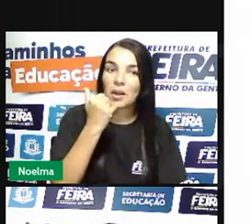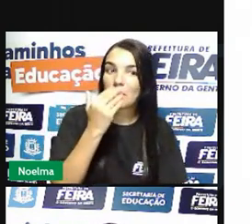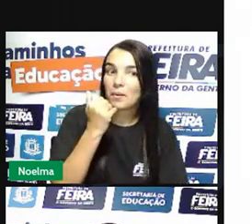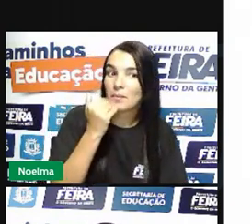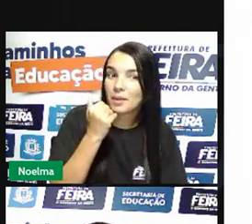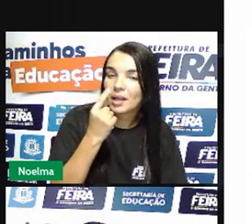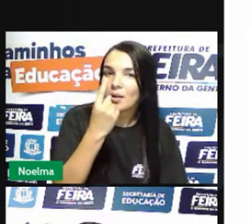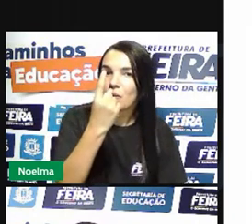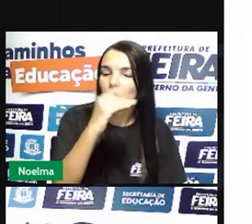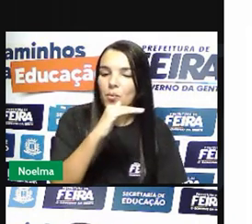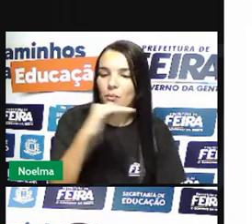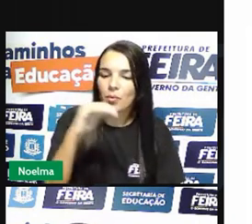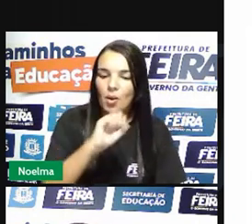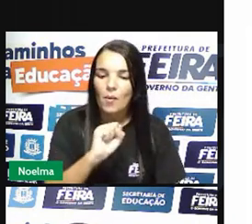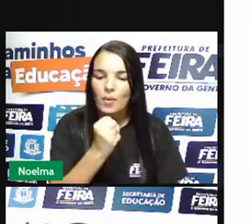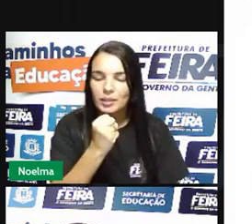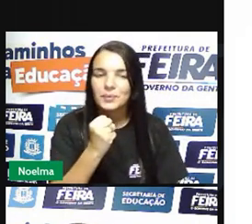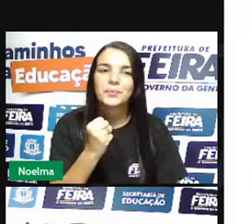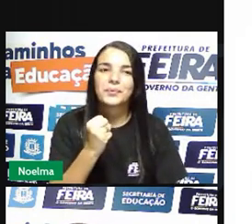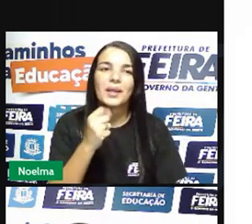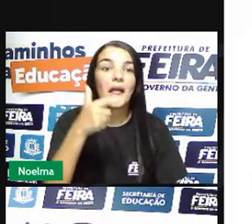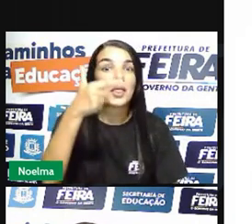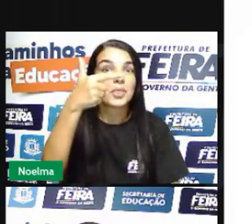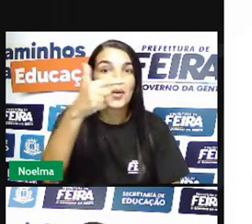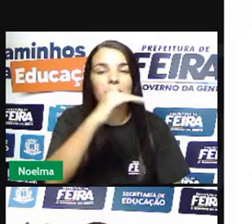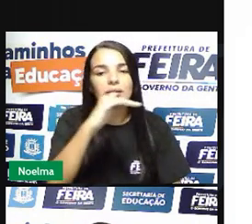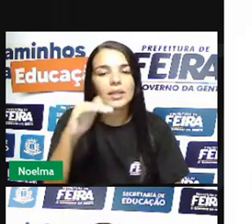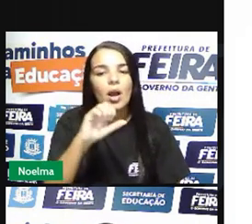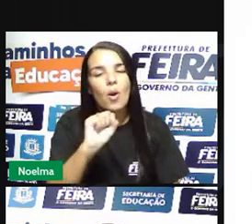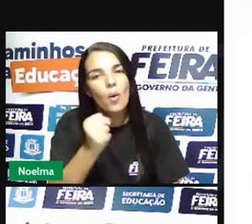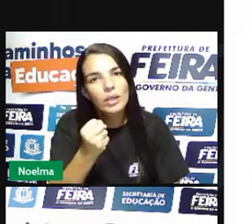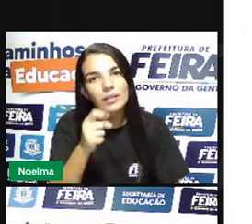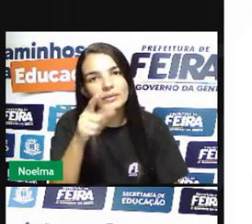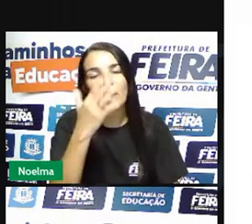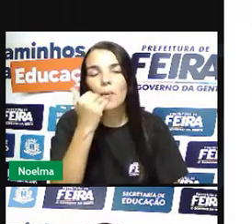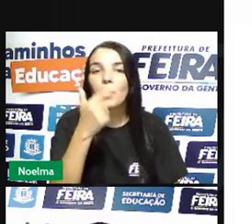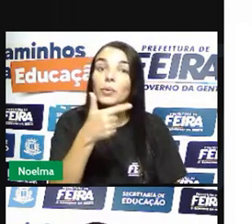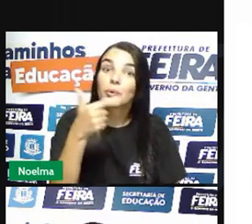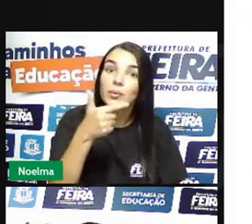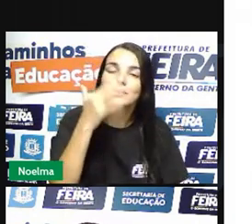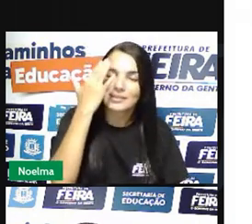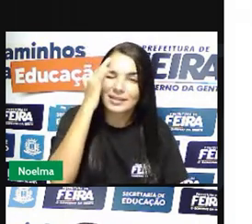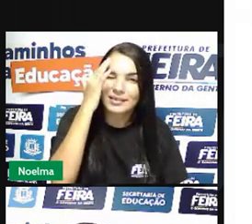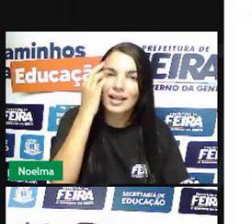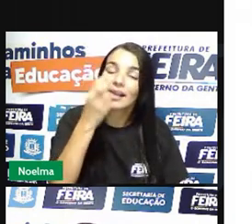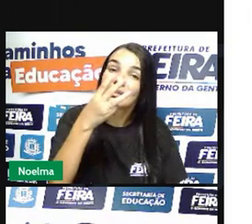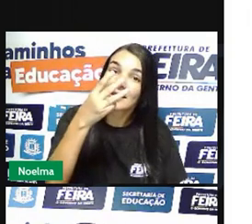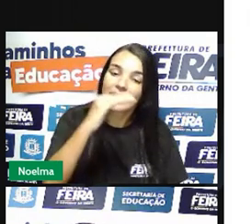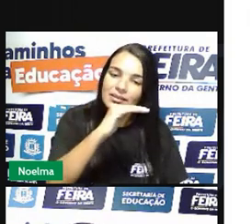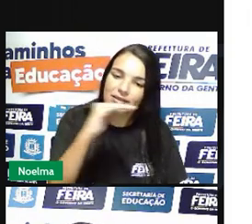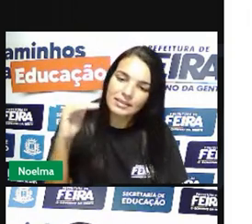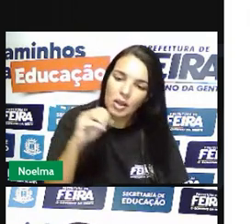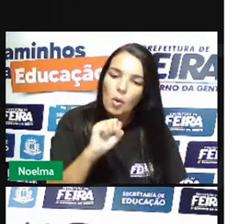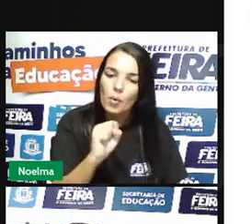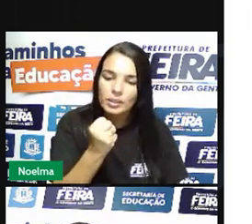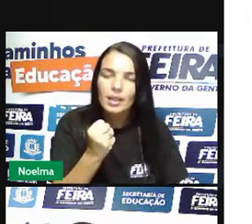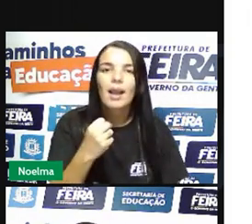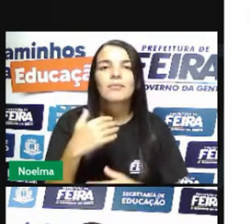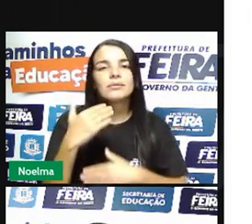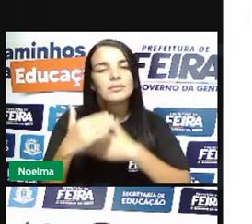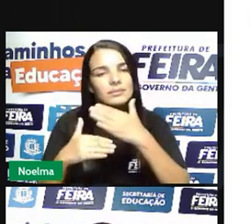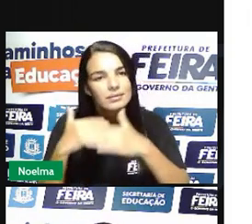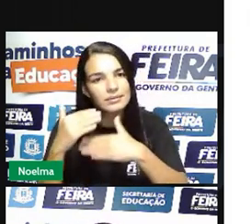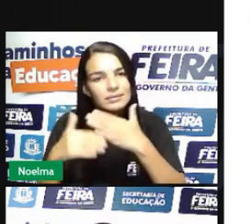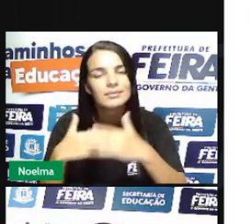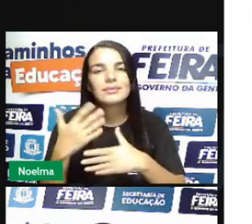temos um oitavo se você comer dois pedaços você comeu dois oitavos se foi três pedaços três